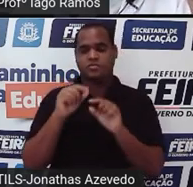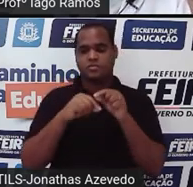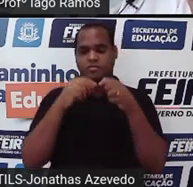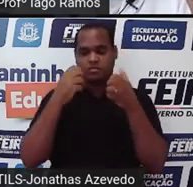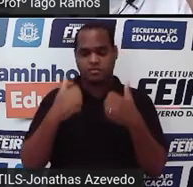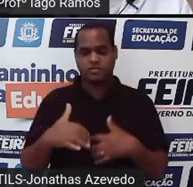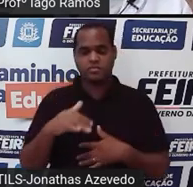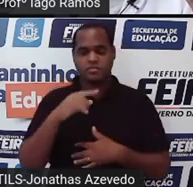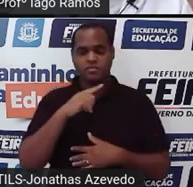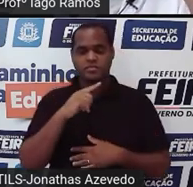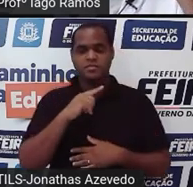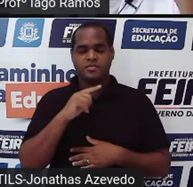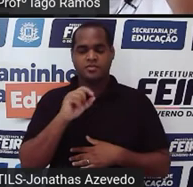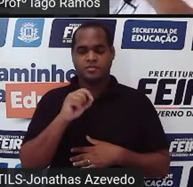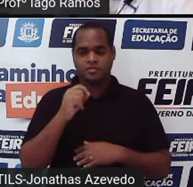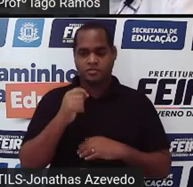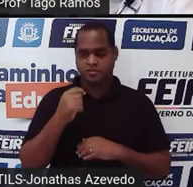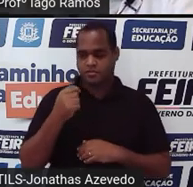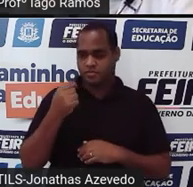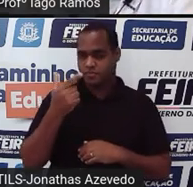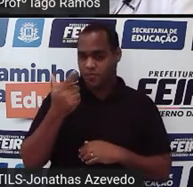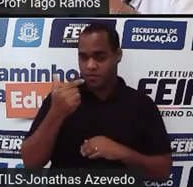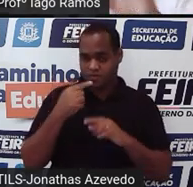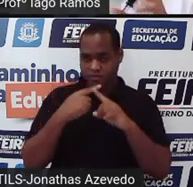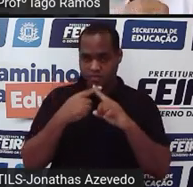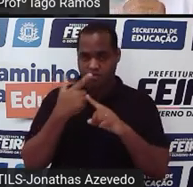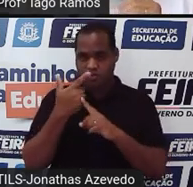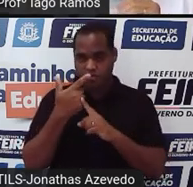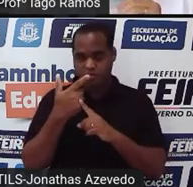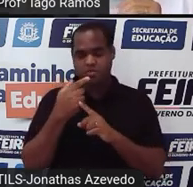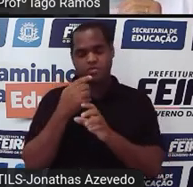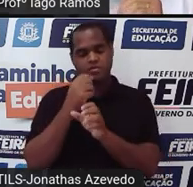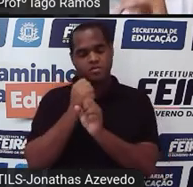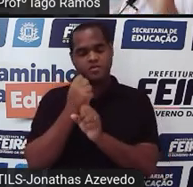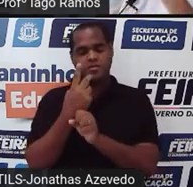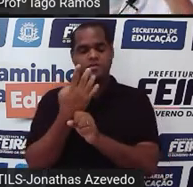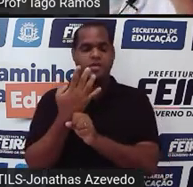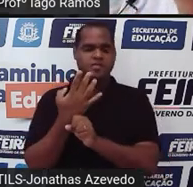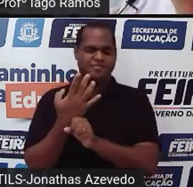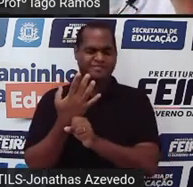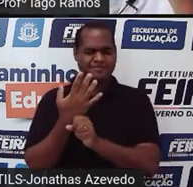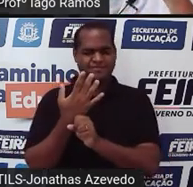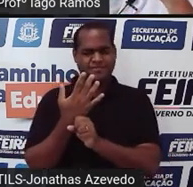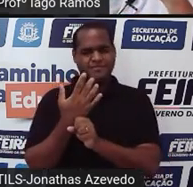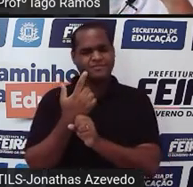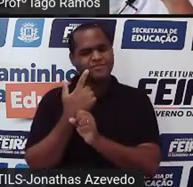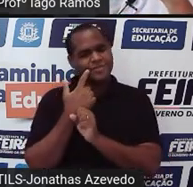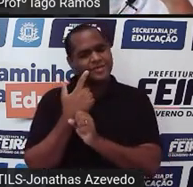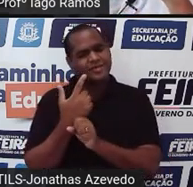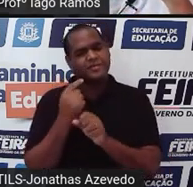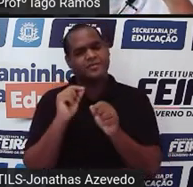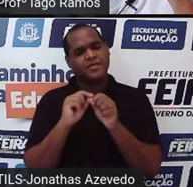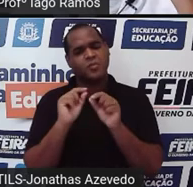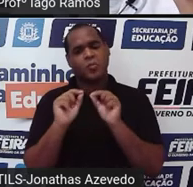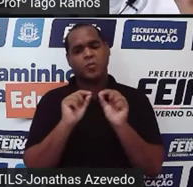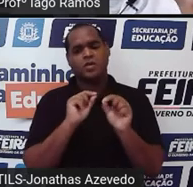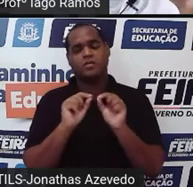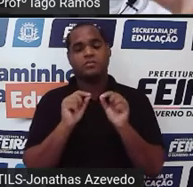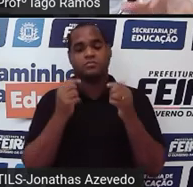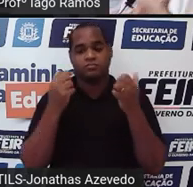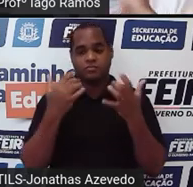camadas de 12 2 x 12 24 que foi que eu fiz aqui